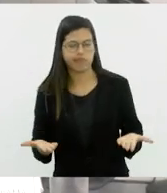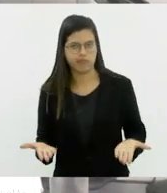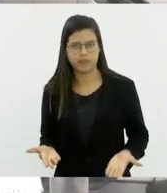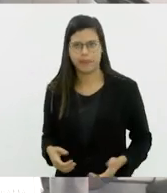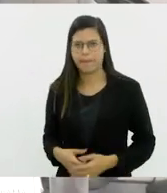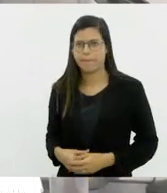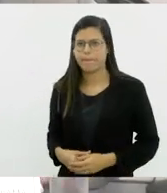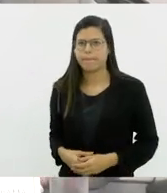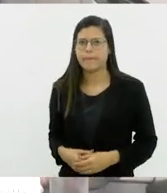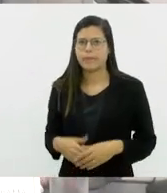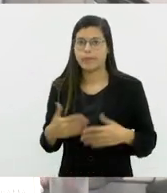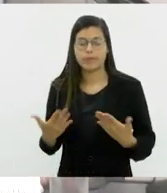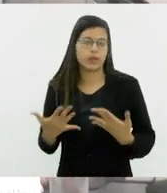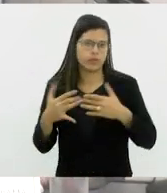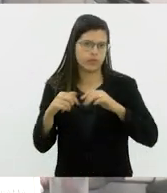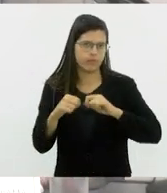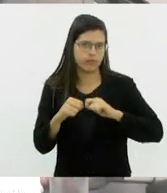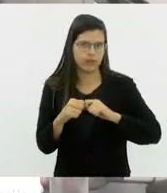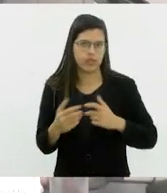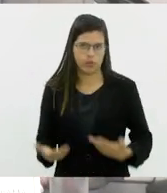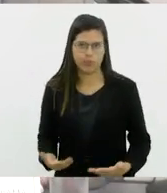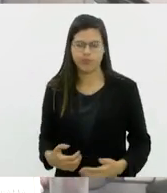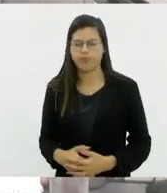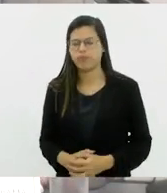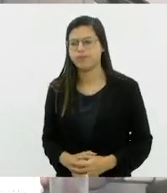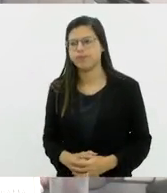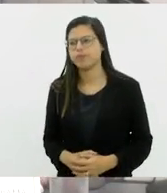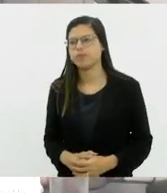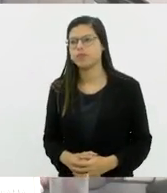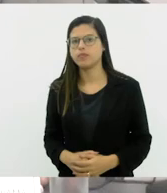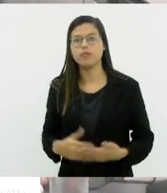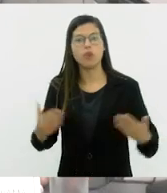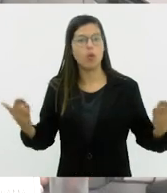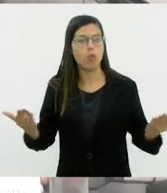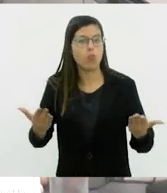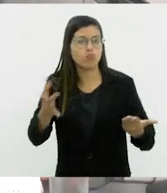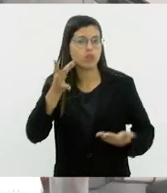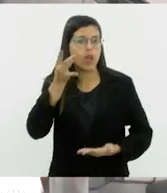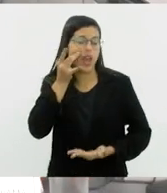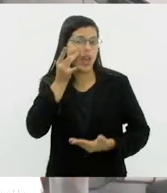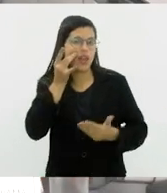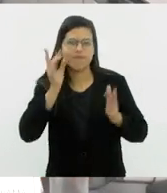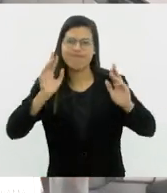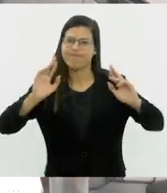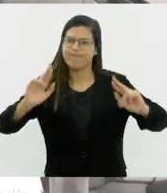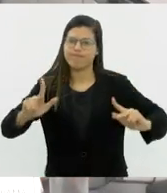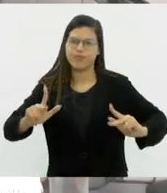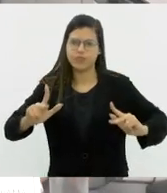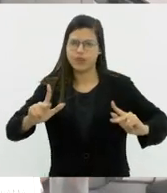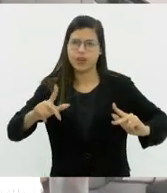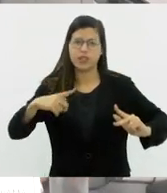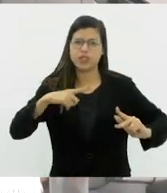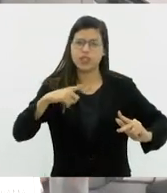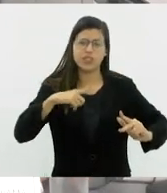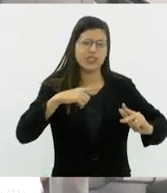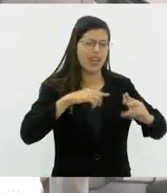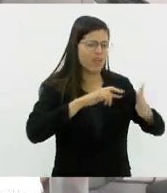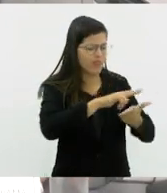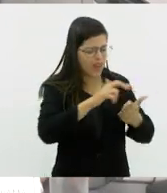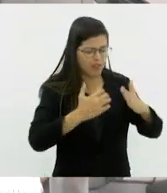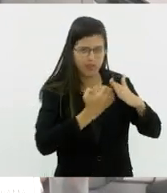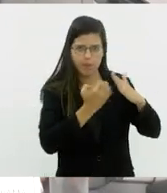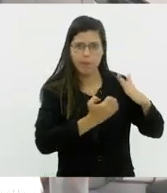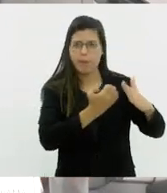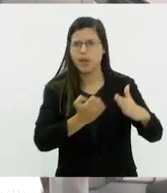Então, assim foi feito. Bom, a realidade de hoje é bem diferente. Há muito mais operadoras, há muito